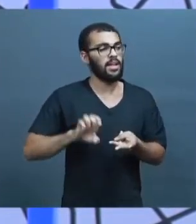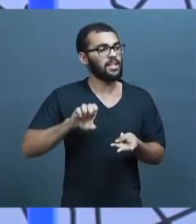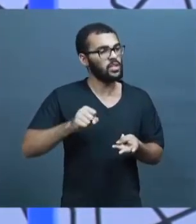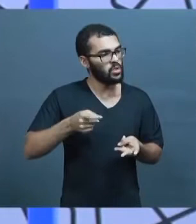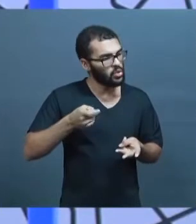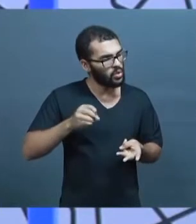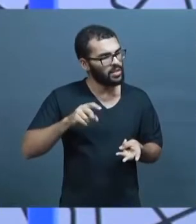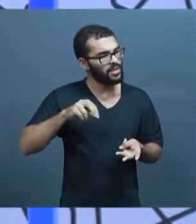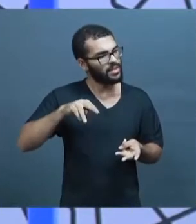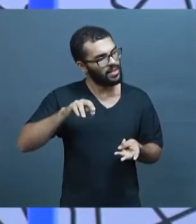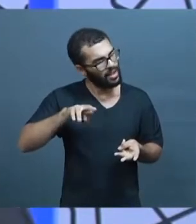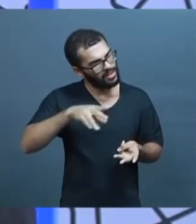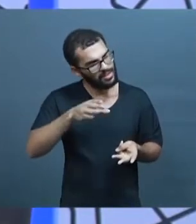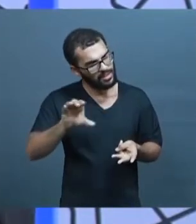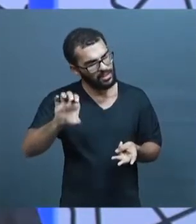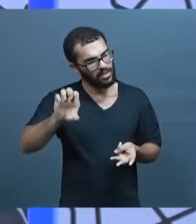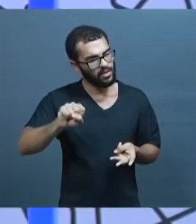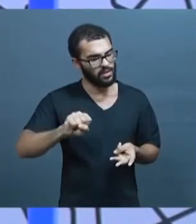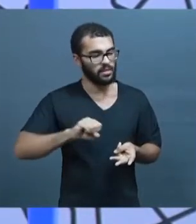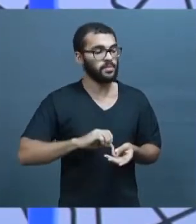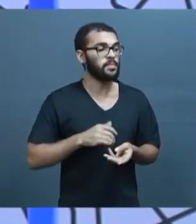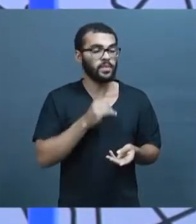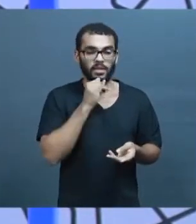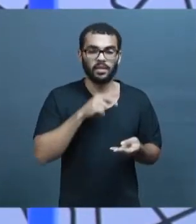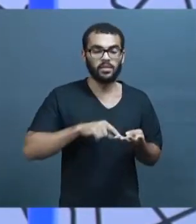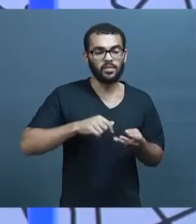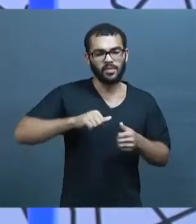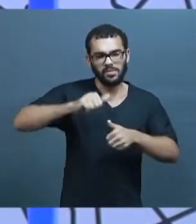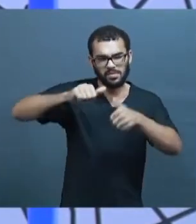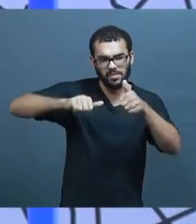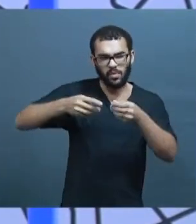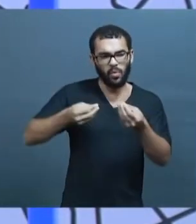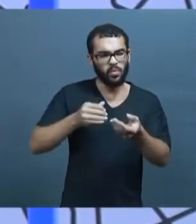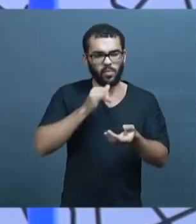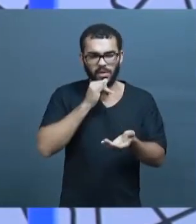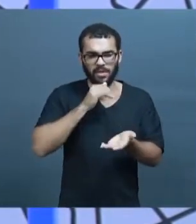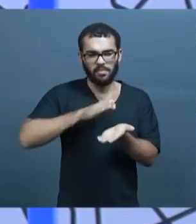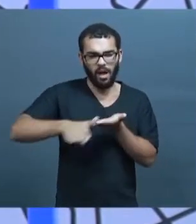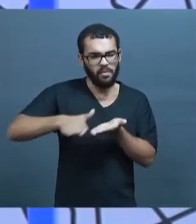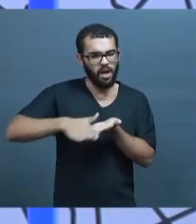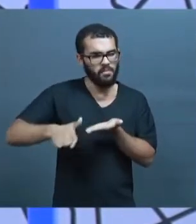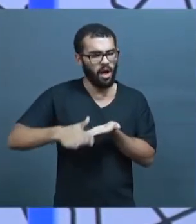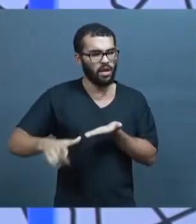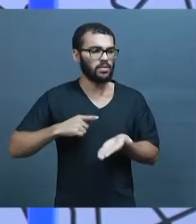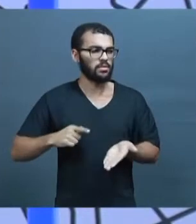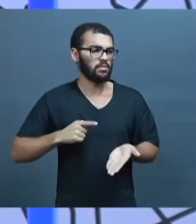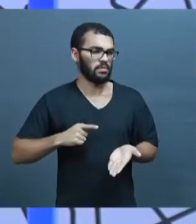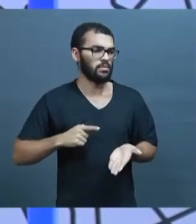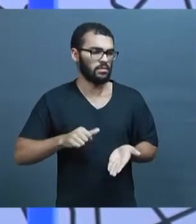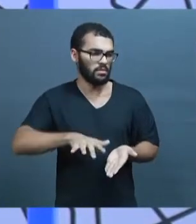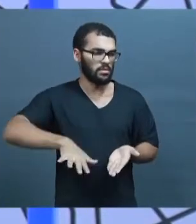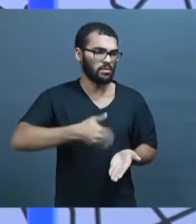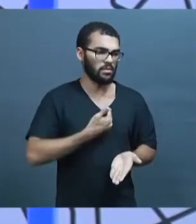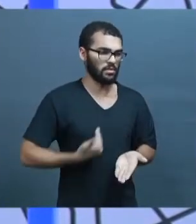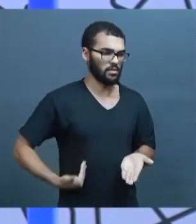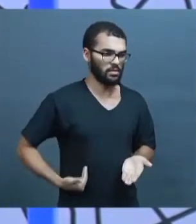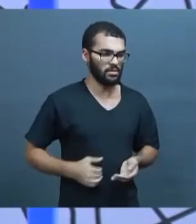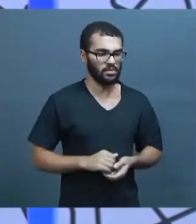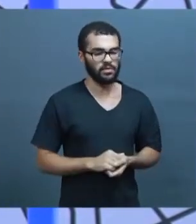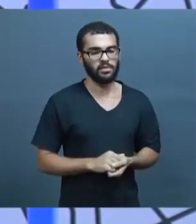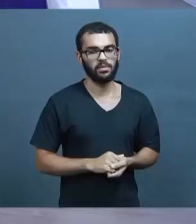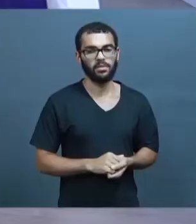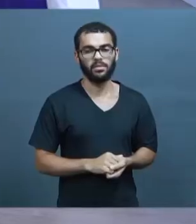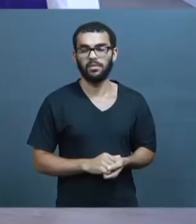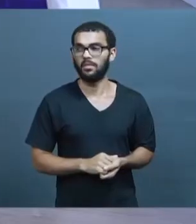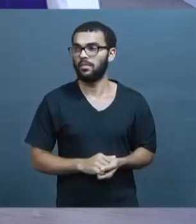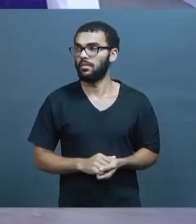a própria questão aí da revisão de outros gastos públicos aí ditos pelo Valmont. Isso tudo precisa ser colocado também nesse momento.